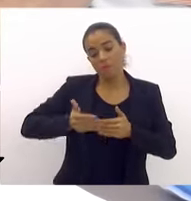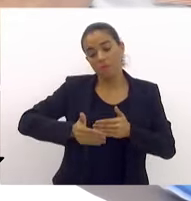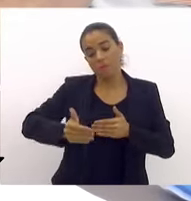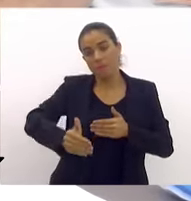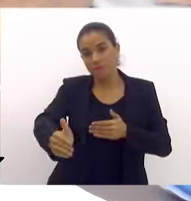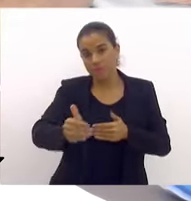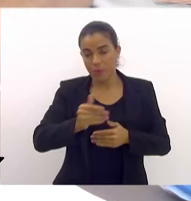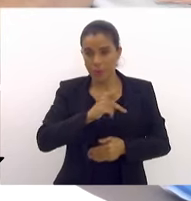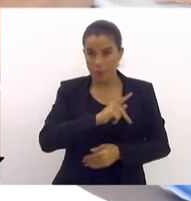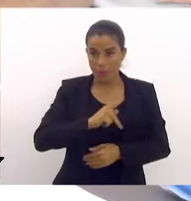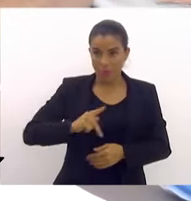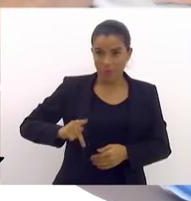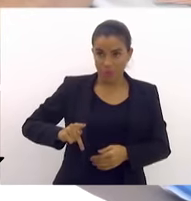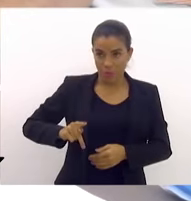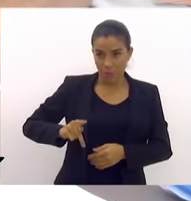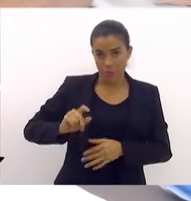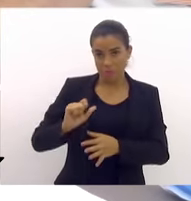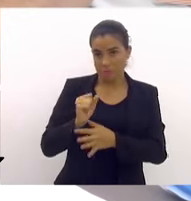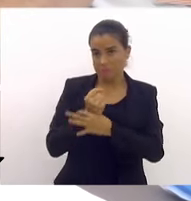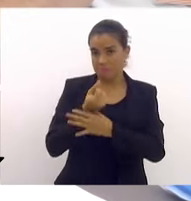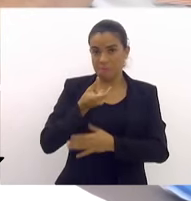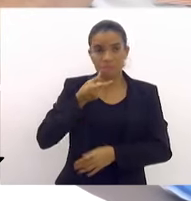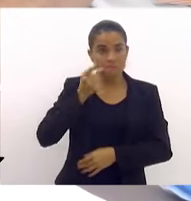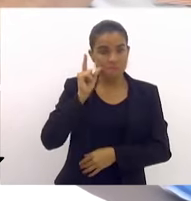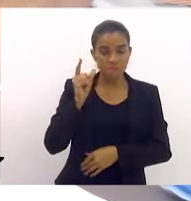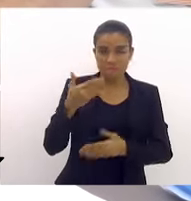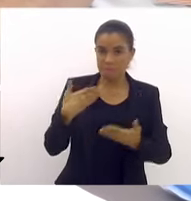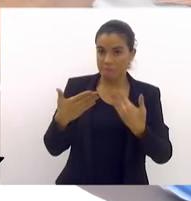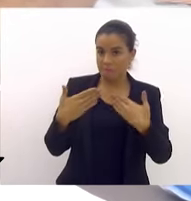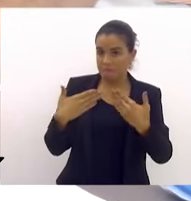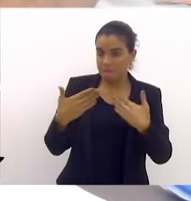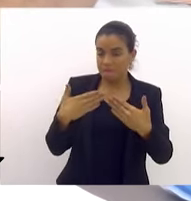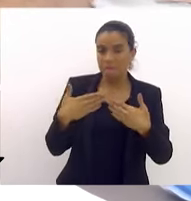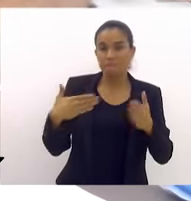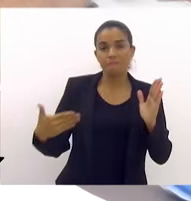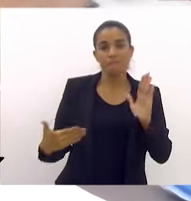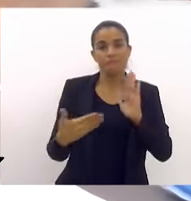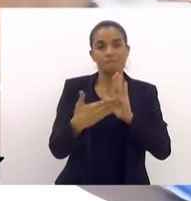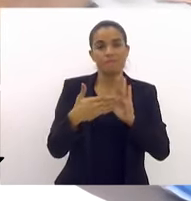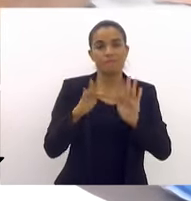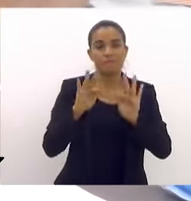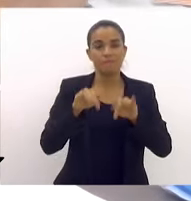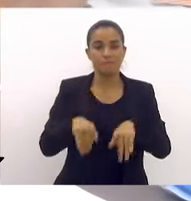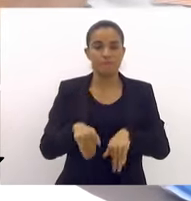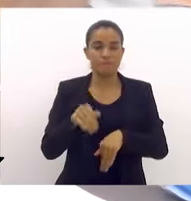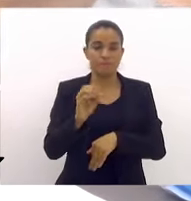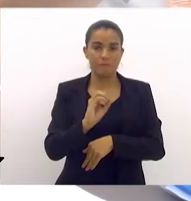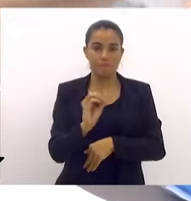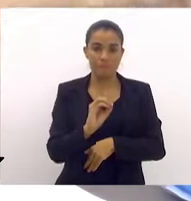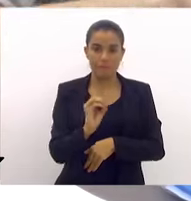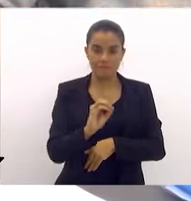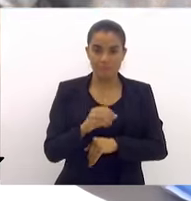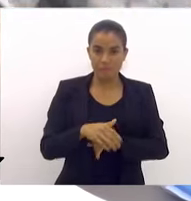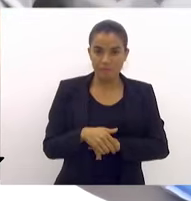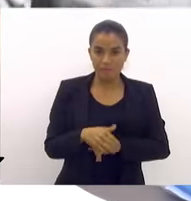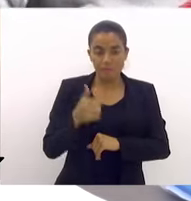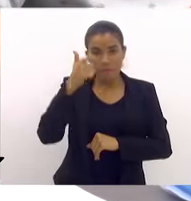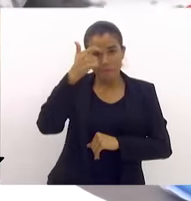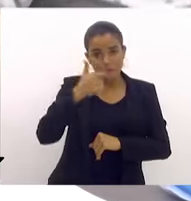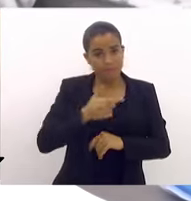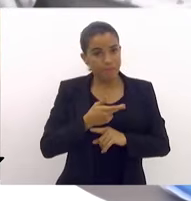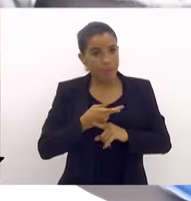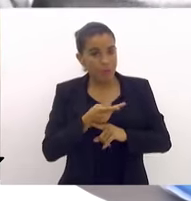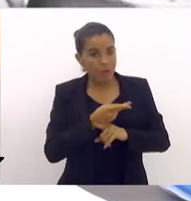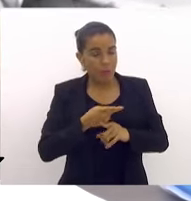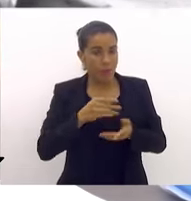segundo o presidente me garantiu ontem, em plenário, até o fim desse mês. O que eu fiz? Eu procurei